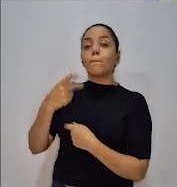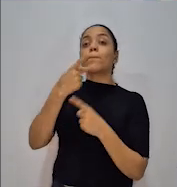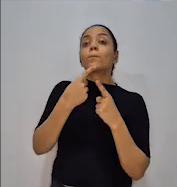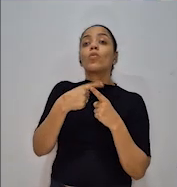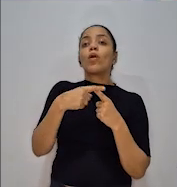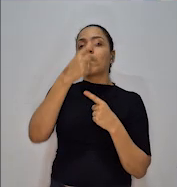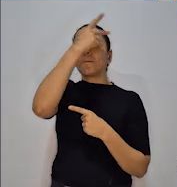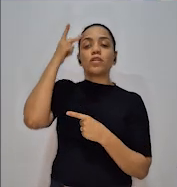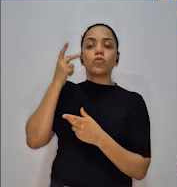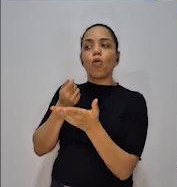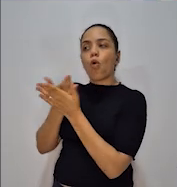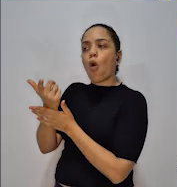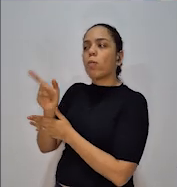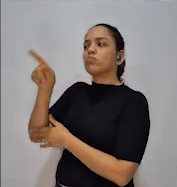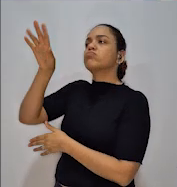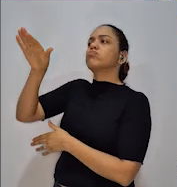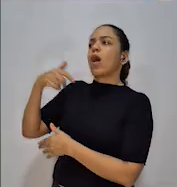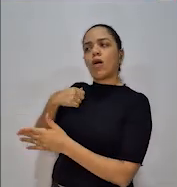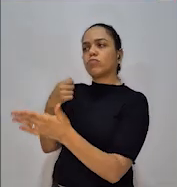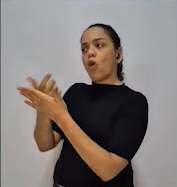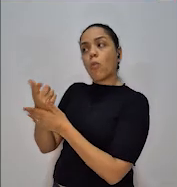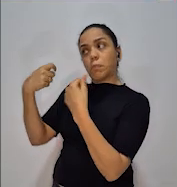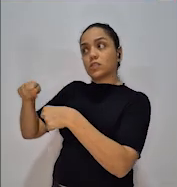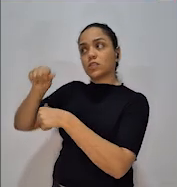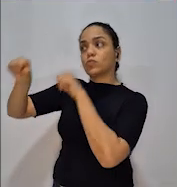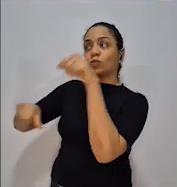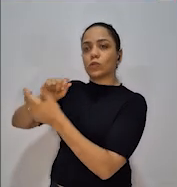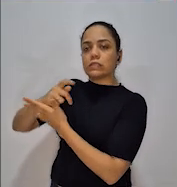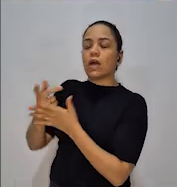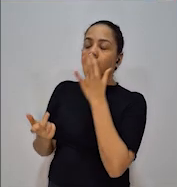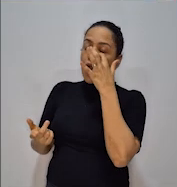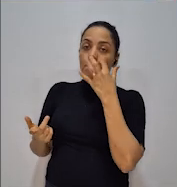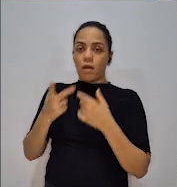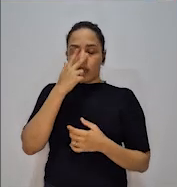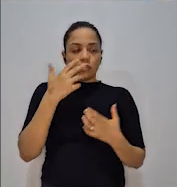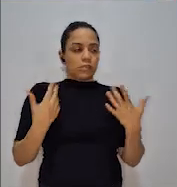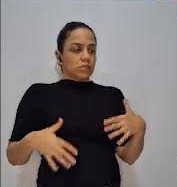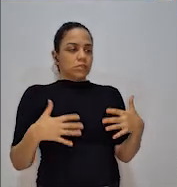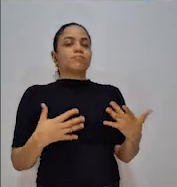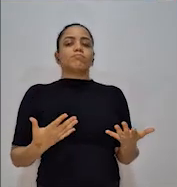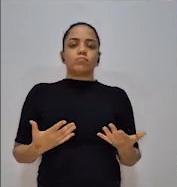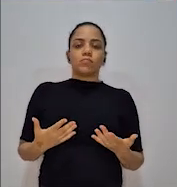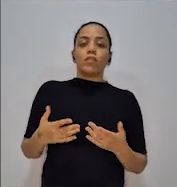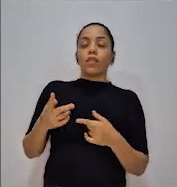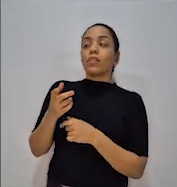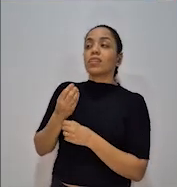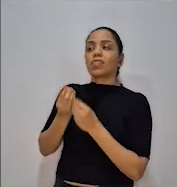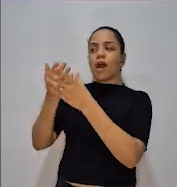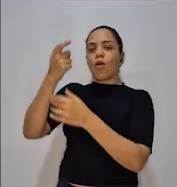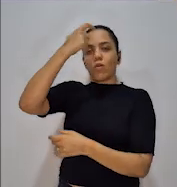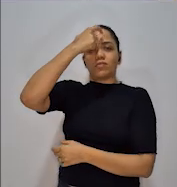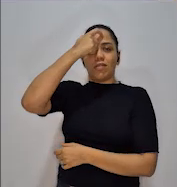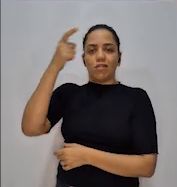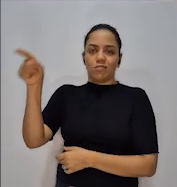a conscientização. E eu brinco que não existe desconscientizar. Uma vez que você abre sua mente e vê o benefício que há em